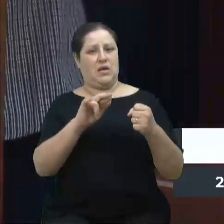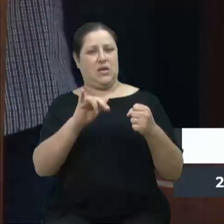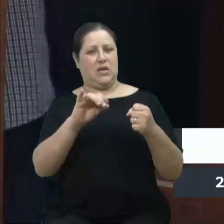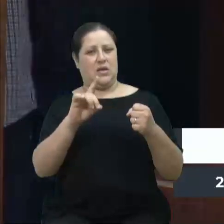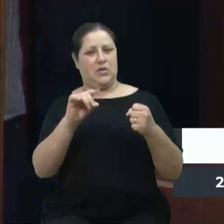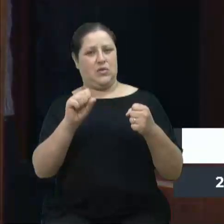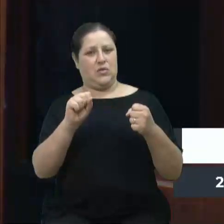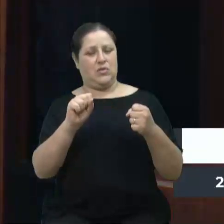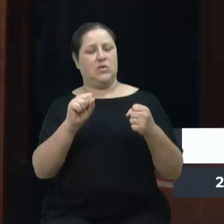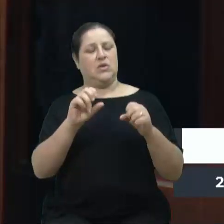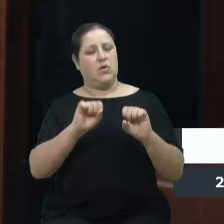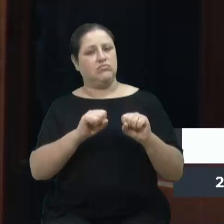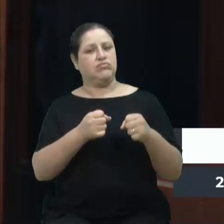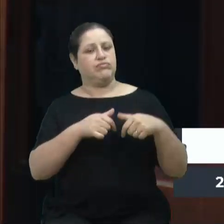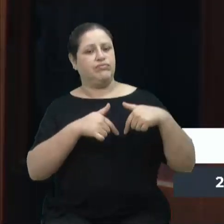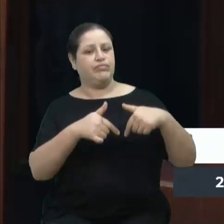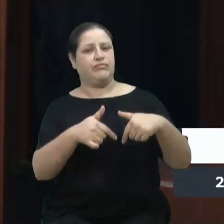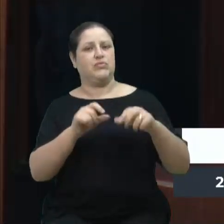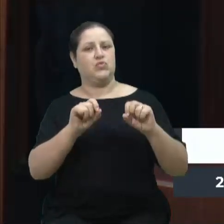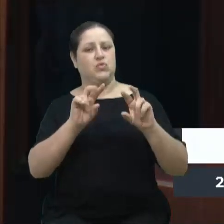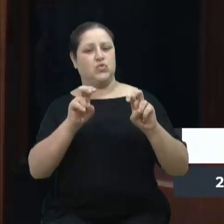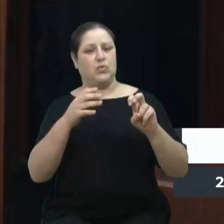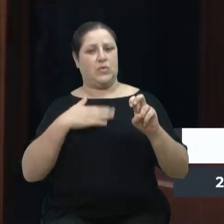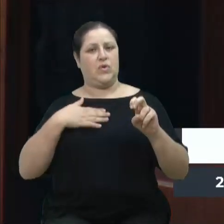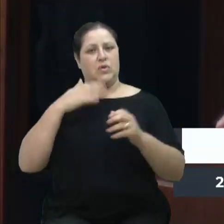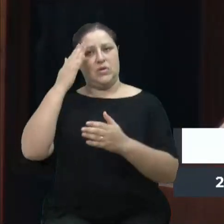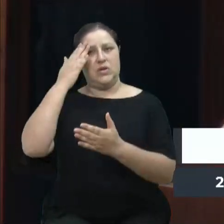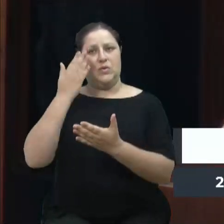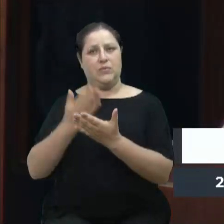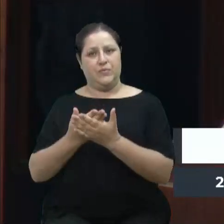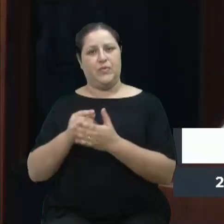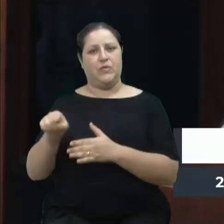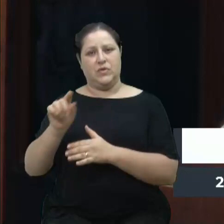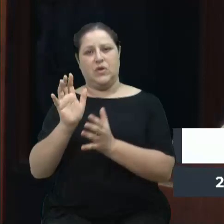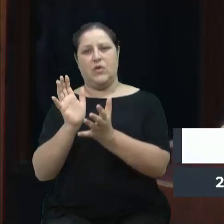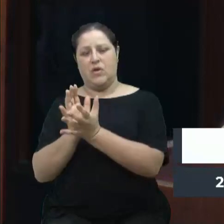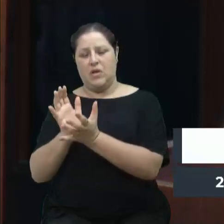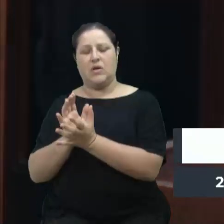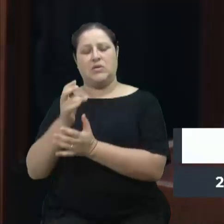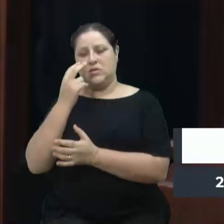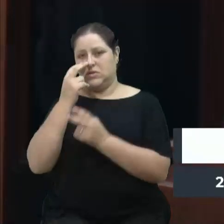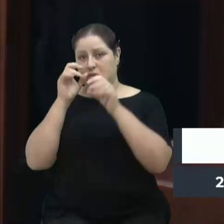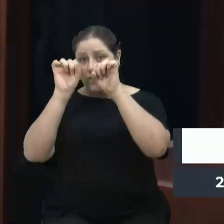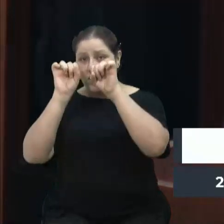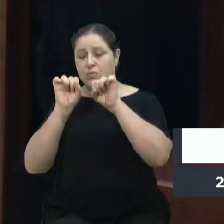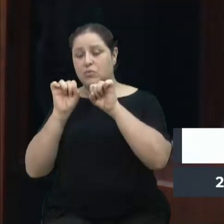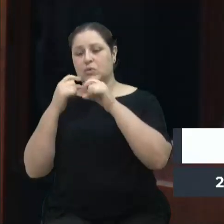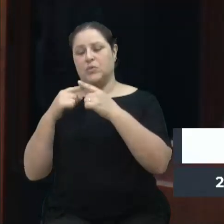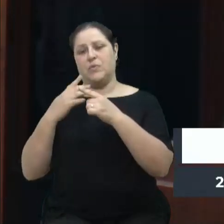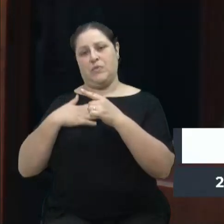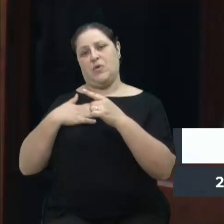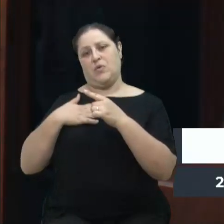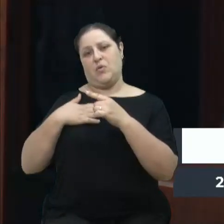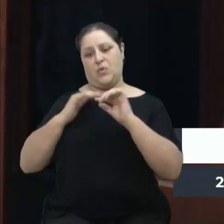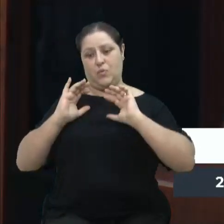acredito. E os colegas são testemunhas disso, porque desde o primeiro dia da legislatura eu ajo dessa